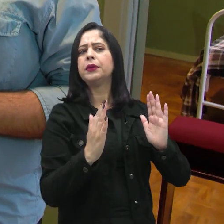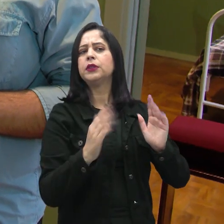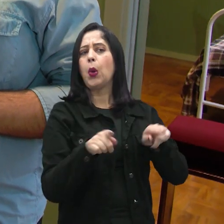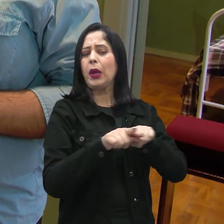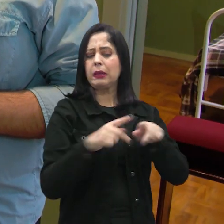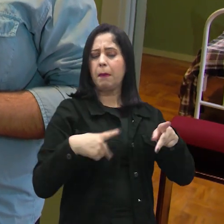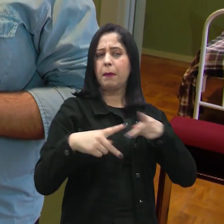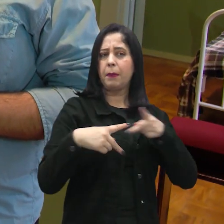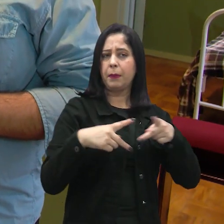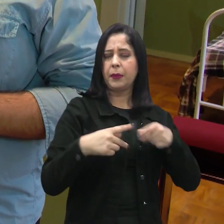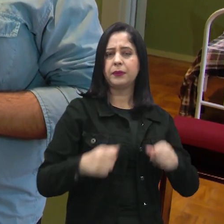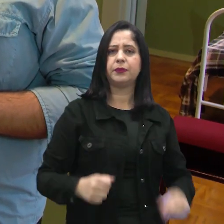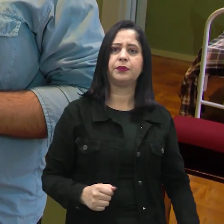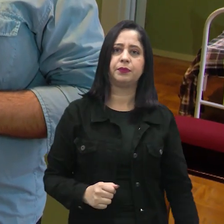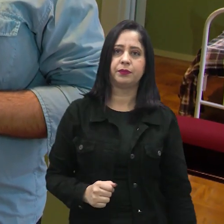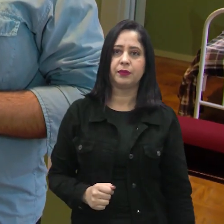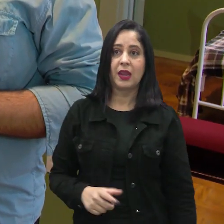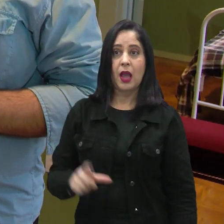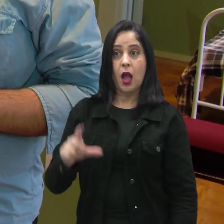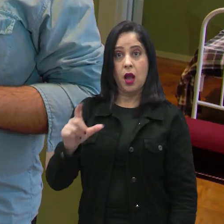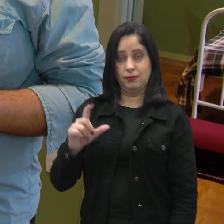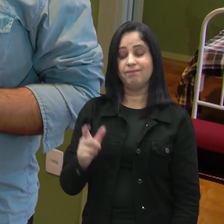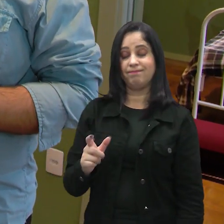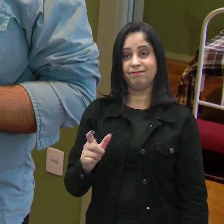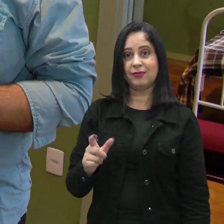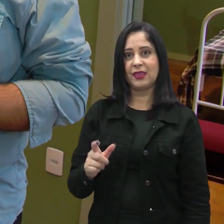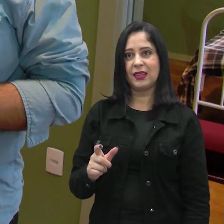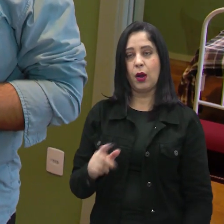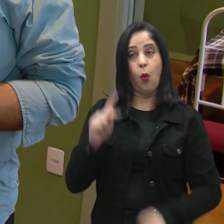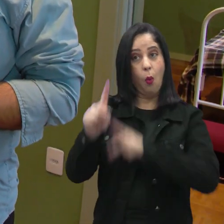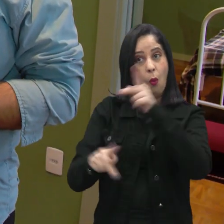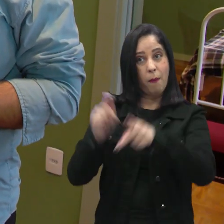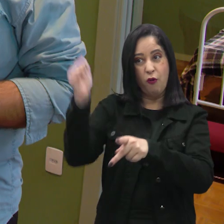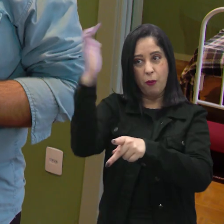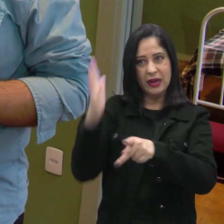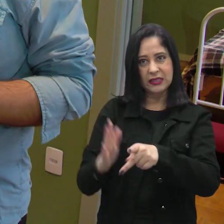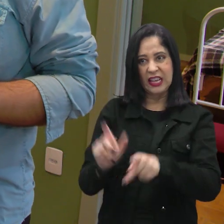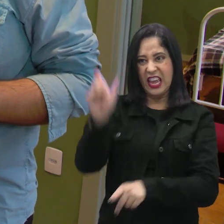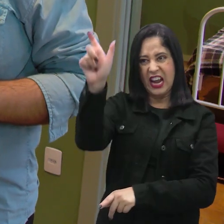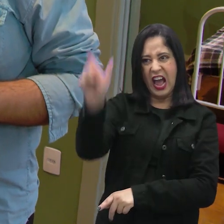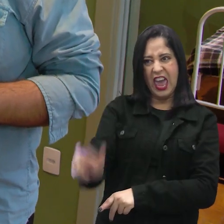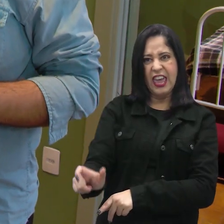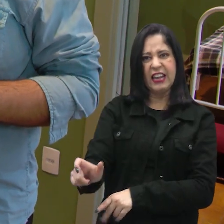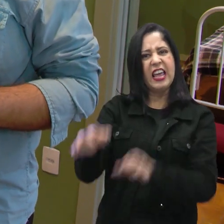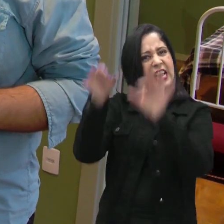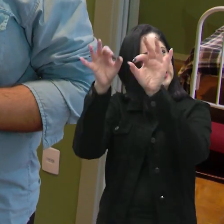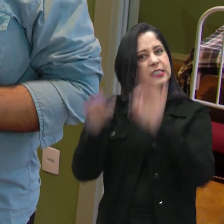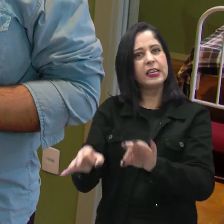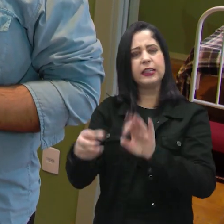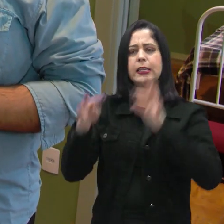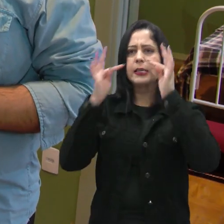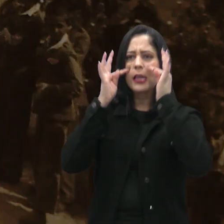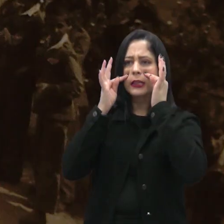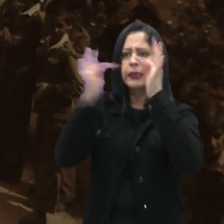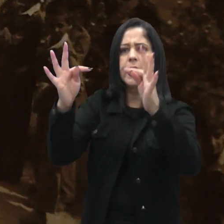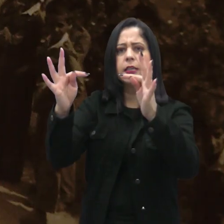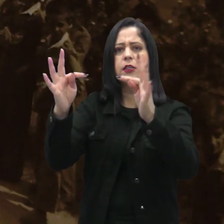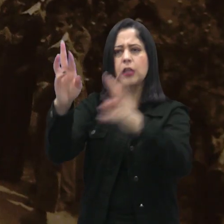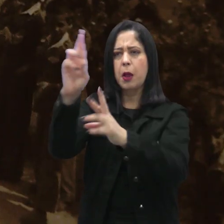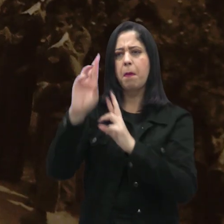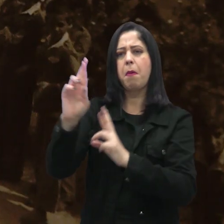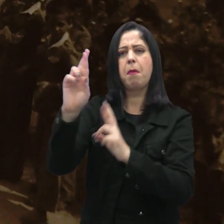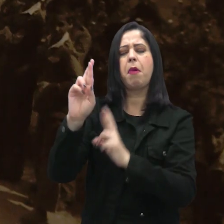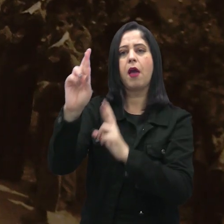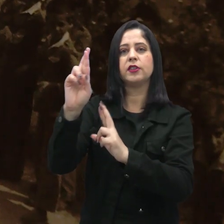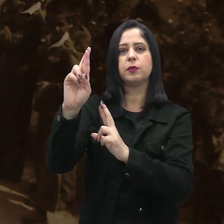mais especificamente para o povo joseense? Para o povo brasileiro, a certeza de que um missionário que veio testemunhar esperança e passou